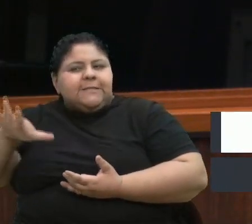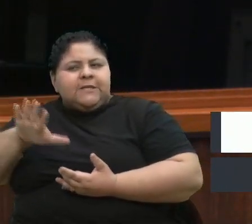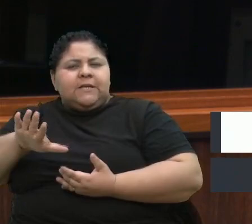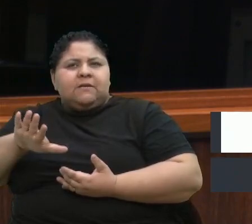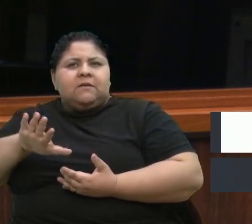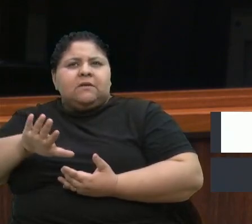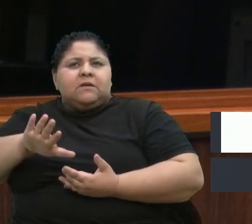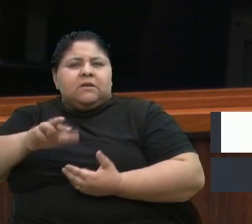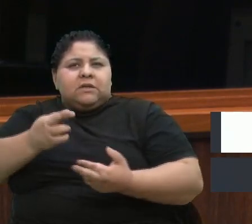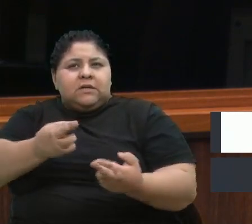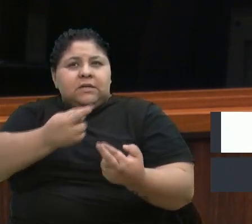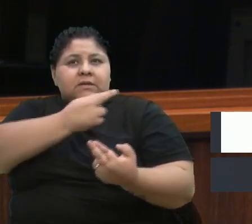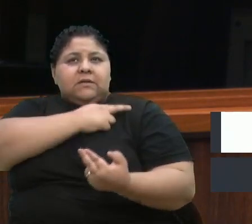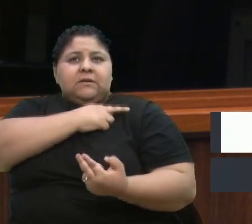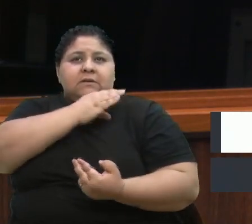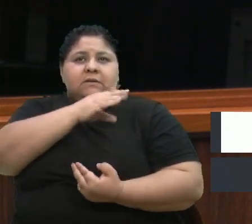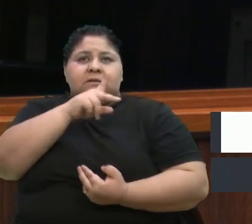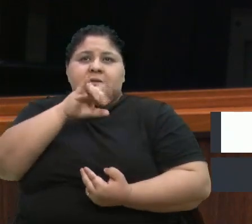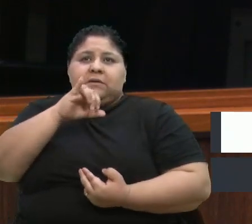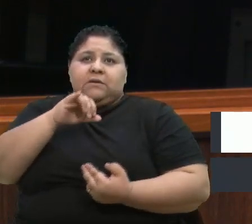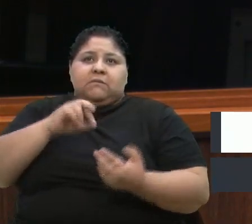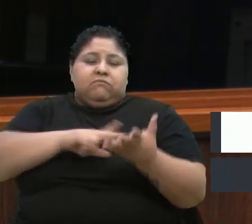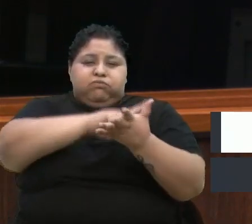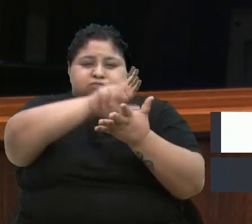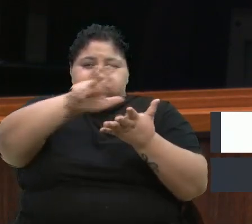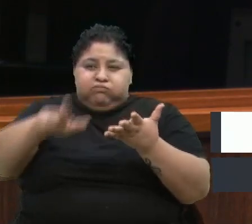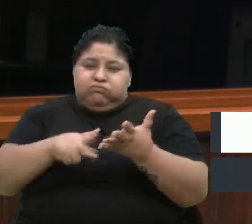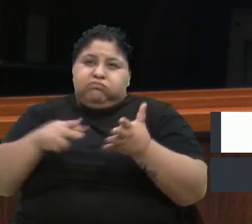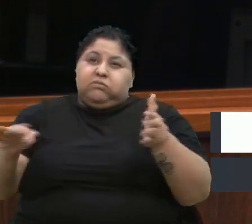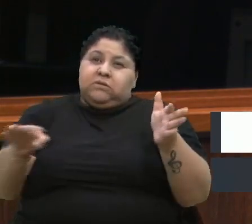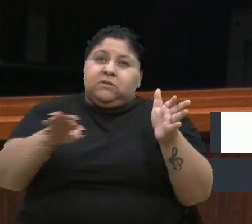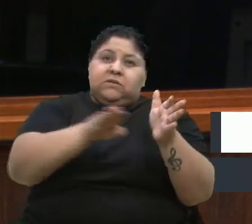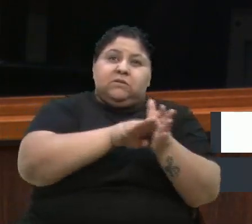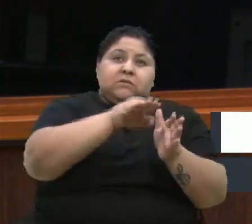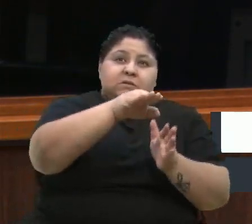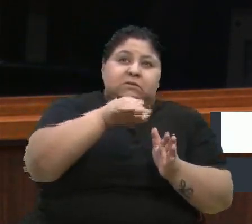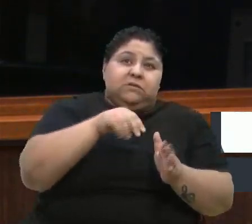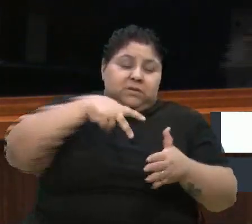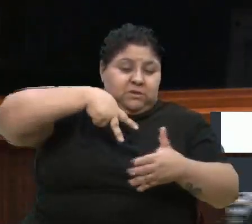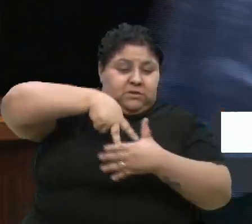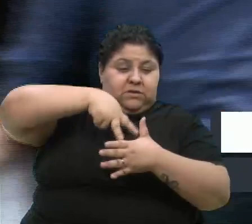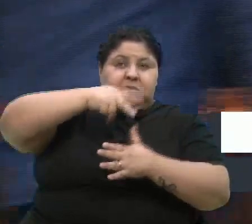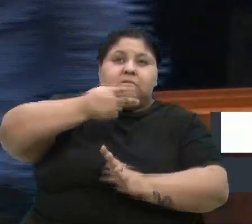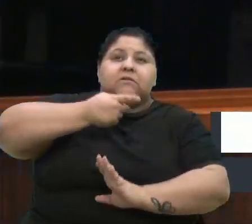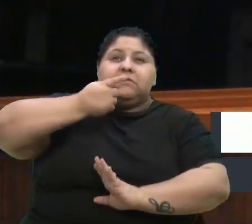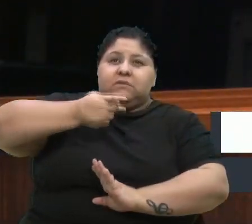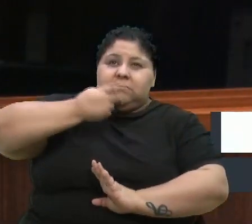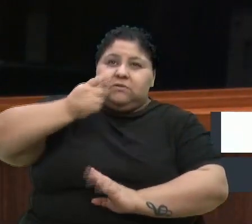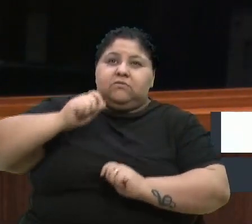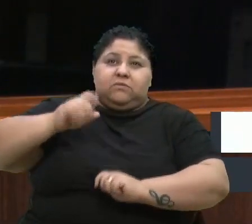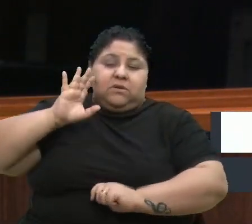responsável na CPI e em todos os momentos que a gente vai ali pegar a tribuna e falar das coisas que